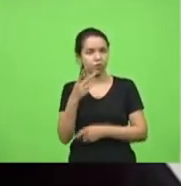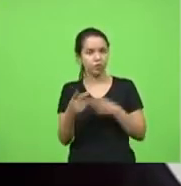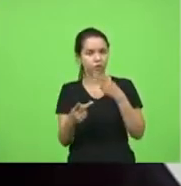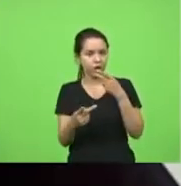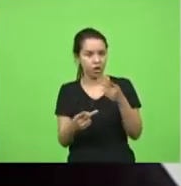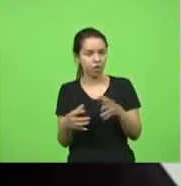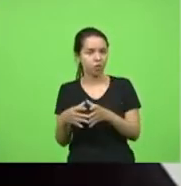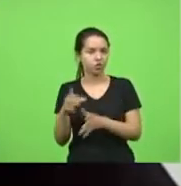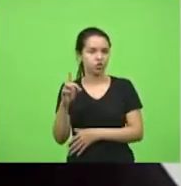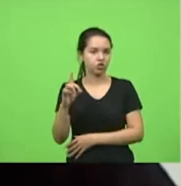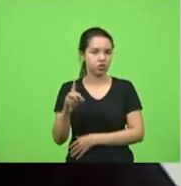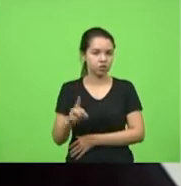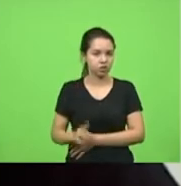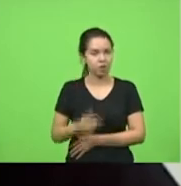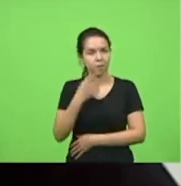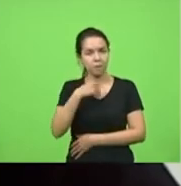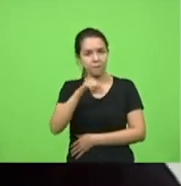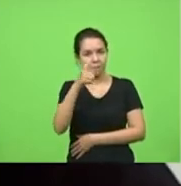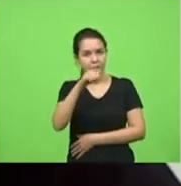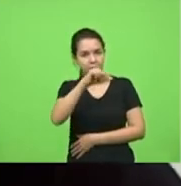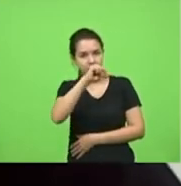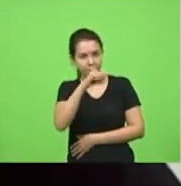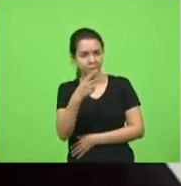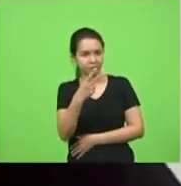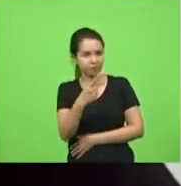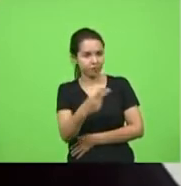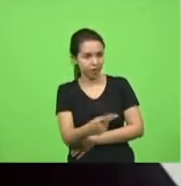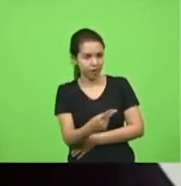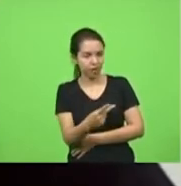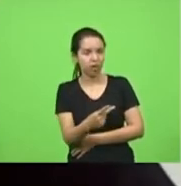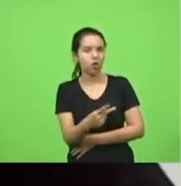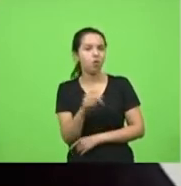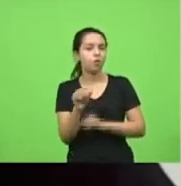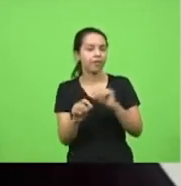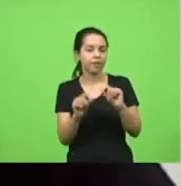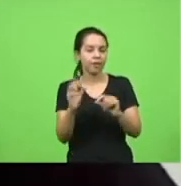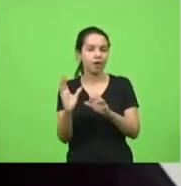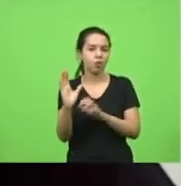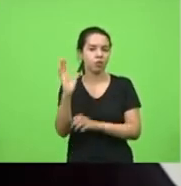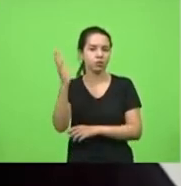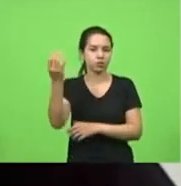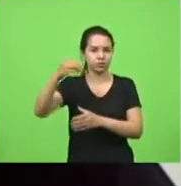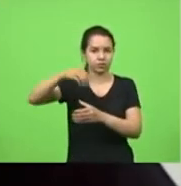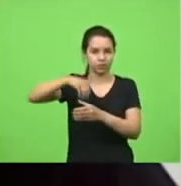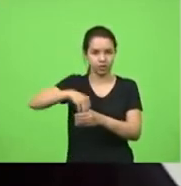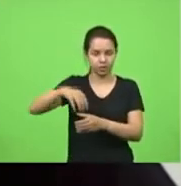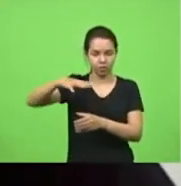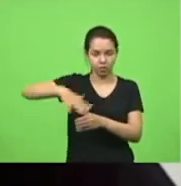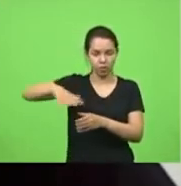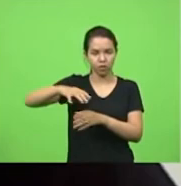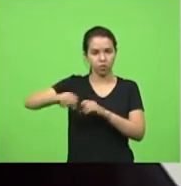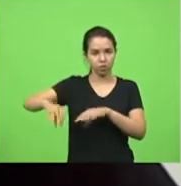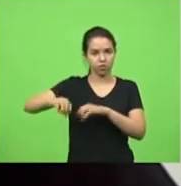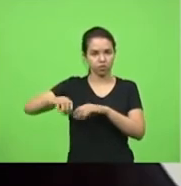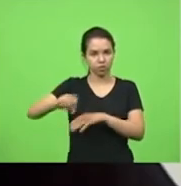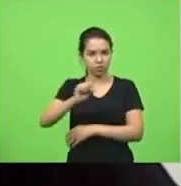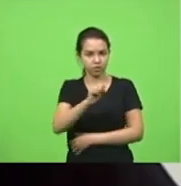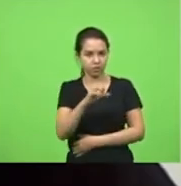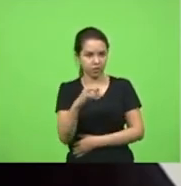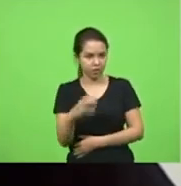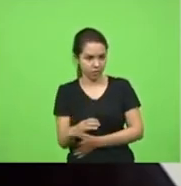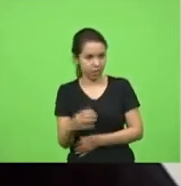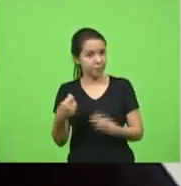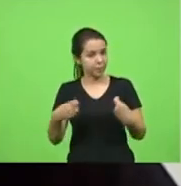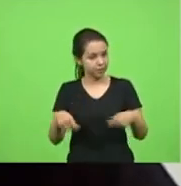de pais relatando o que está ocorrendo na educação em Santa Catarina, merece muita